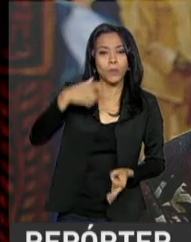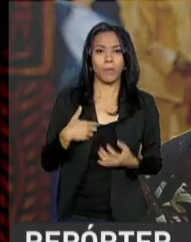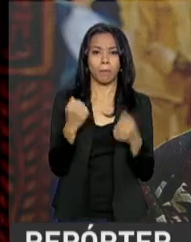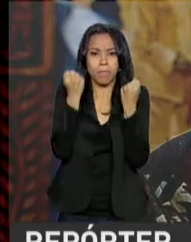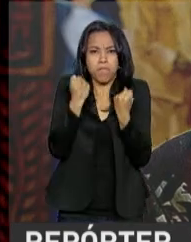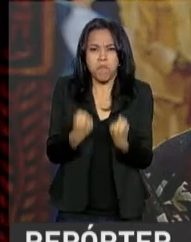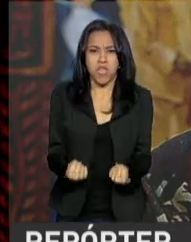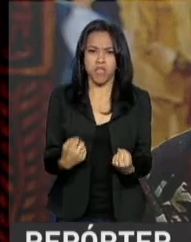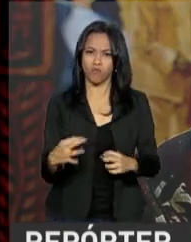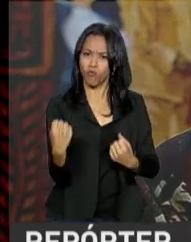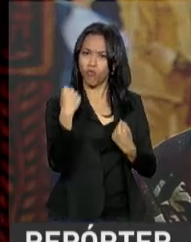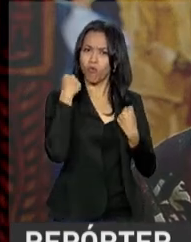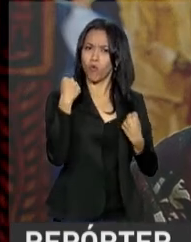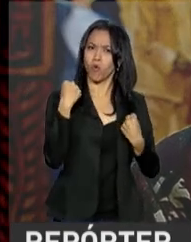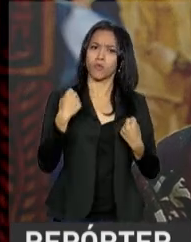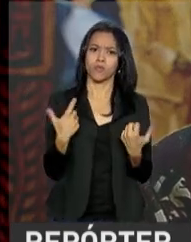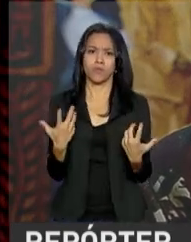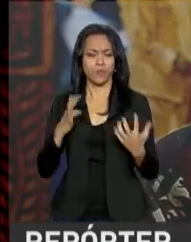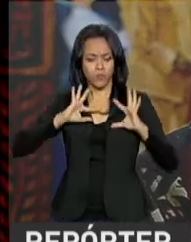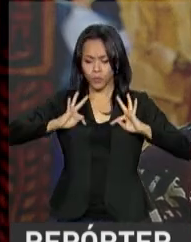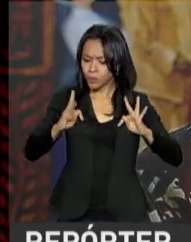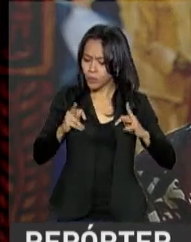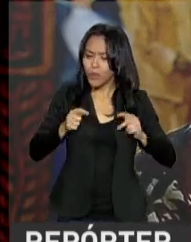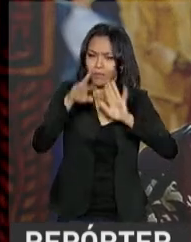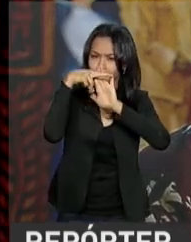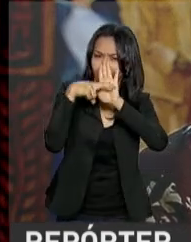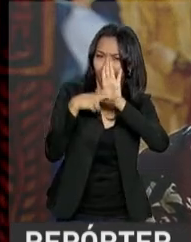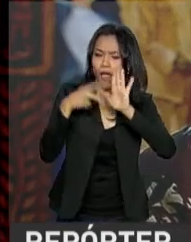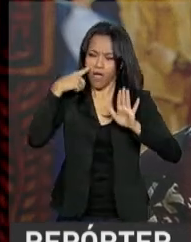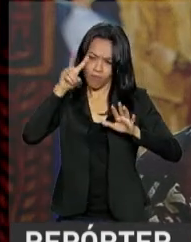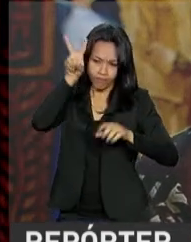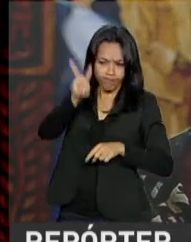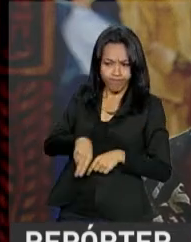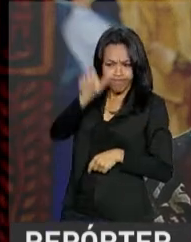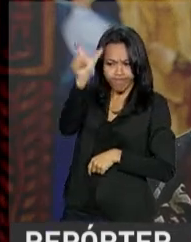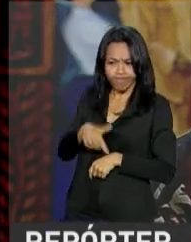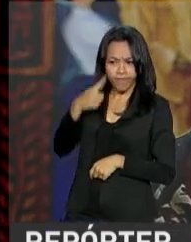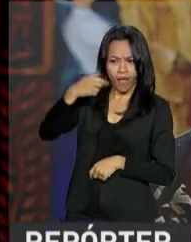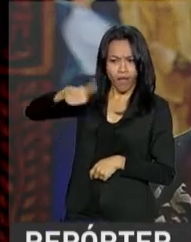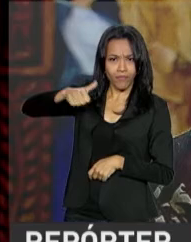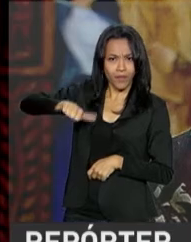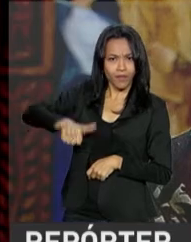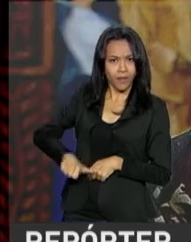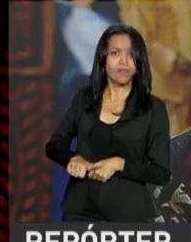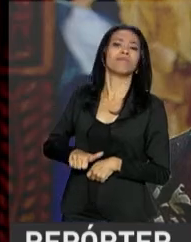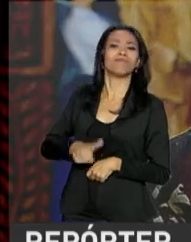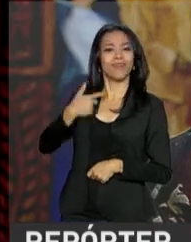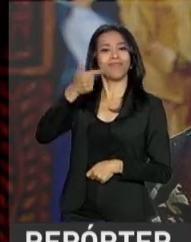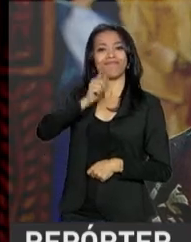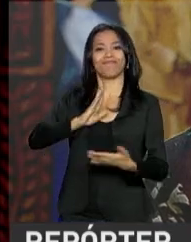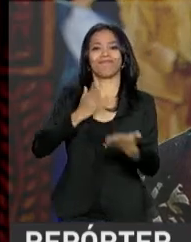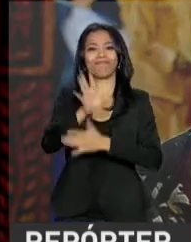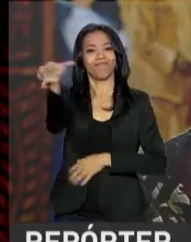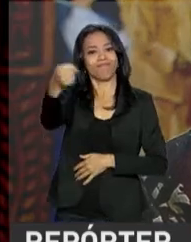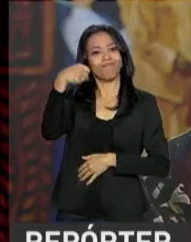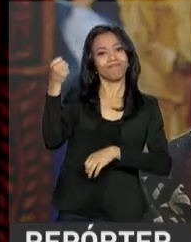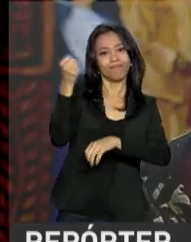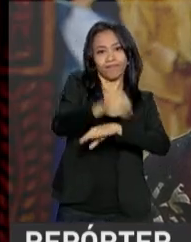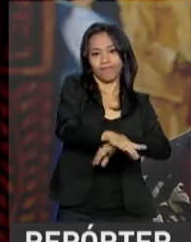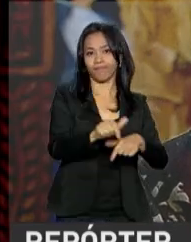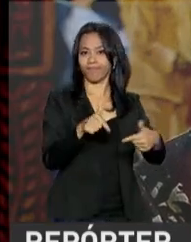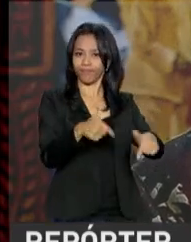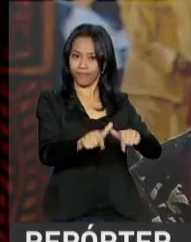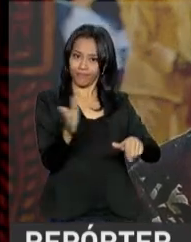questão rigidez tudo isso é verificada avaliado para que nós temos mas fosse uma força com todo o exército a aeronáutica